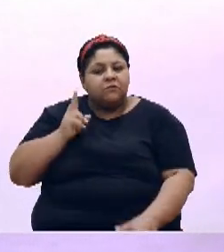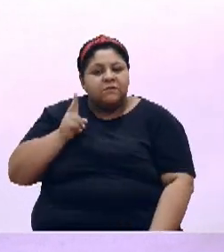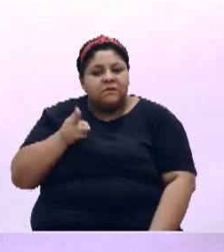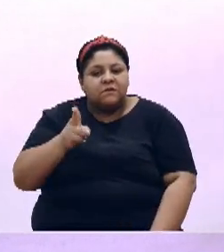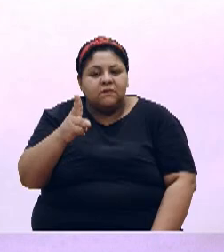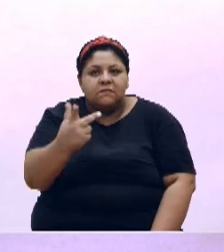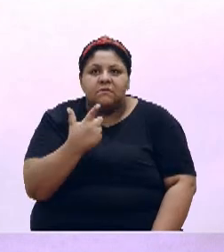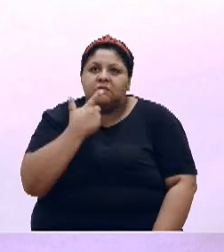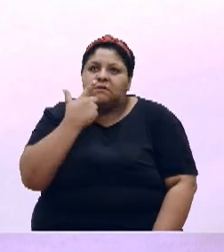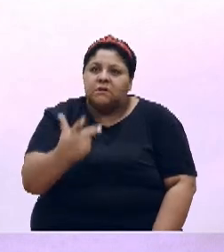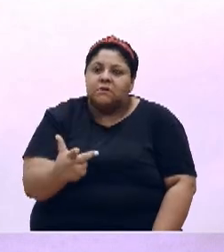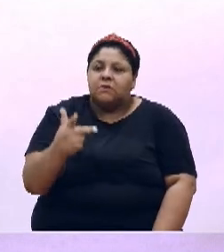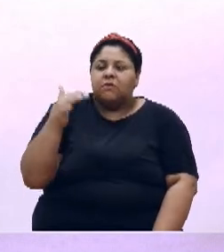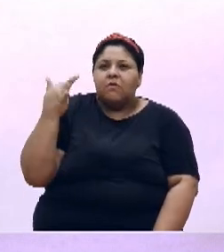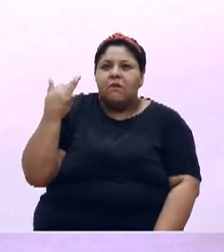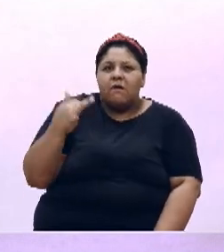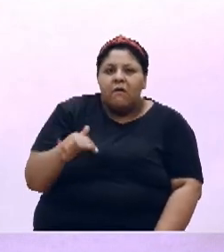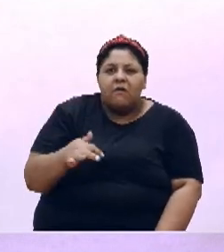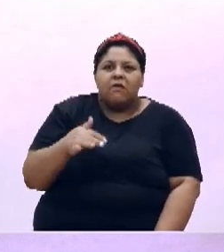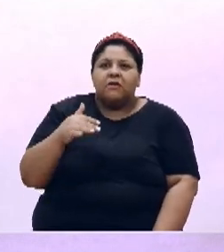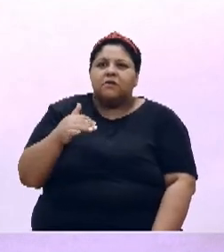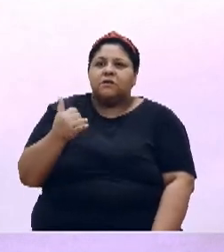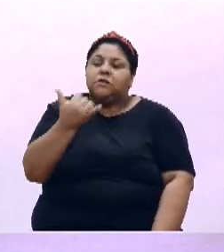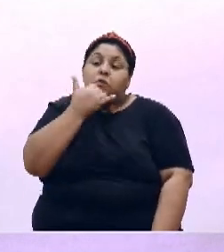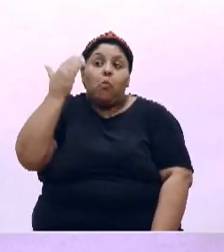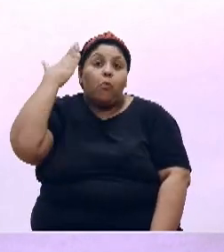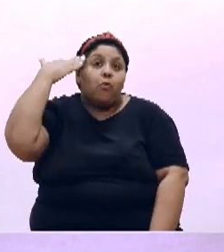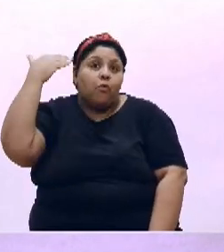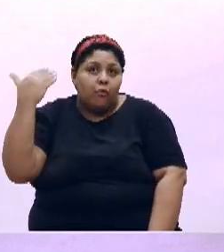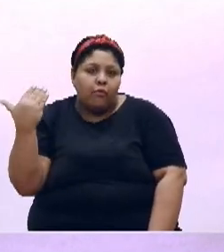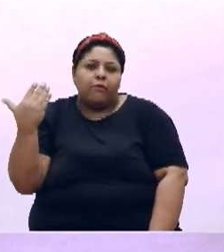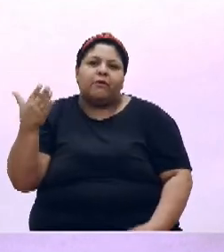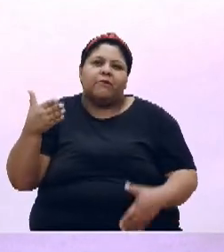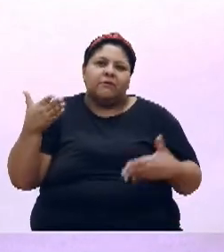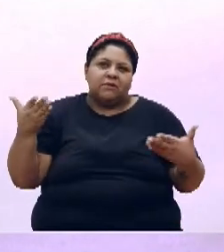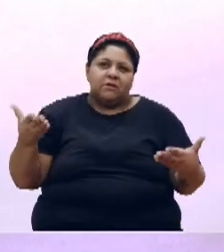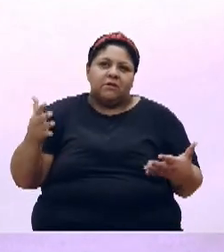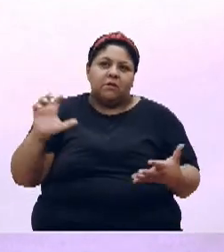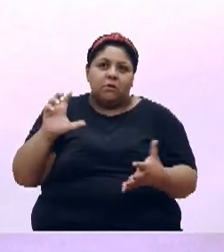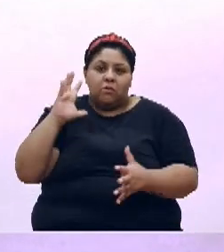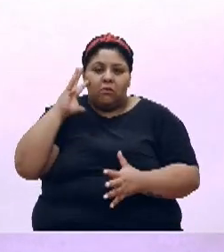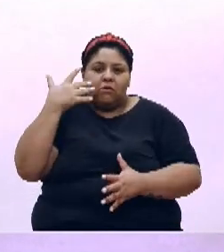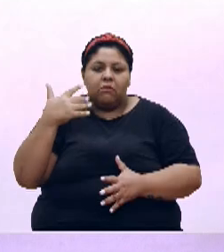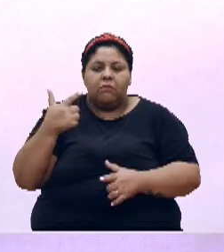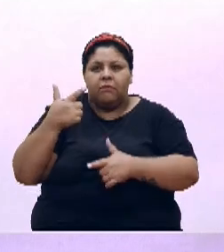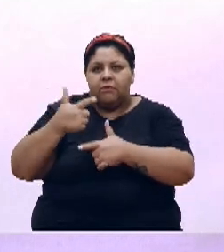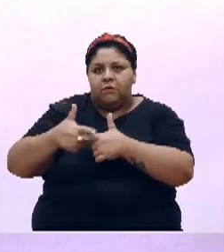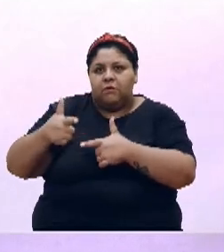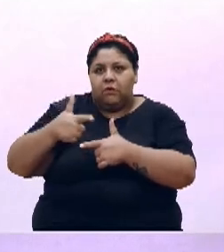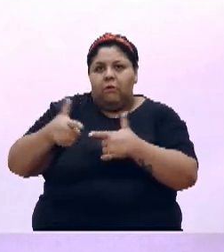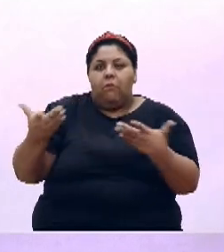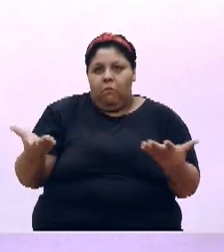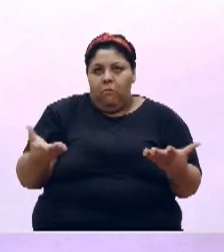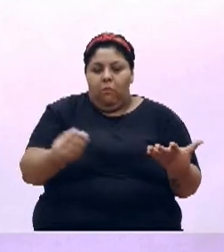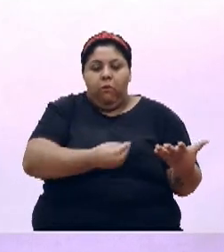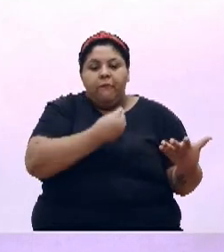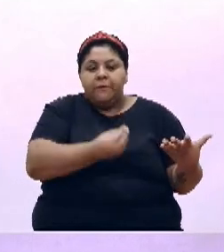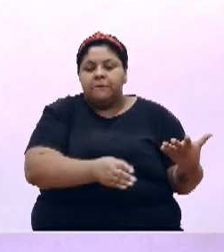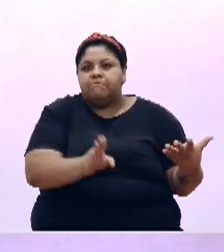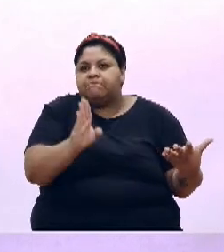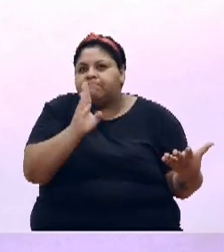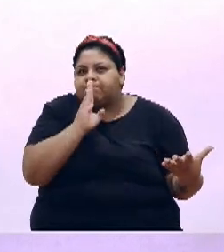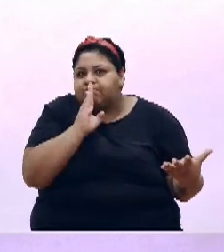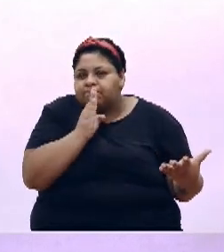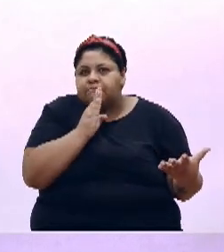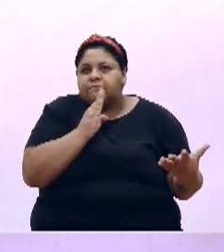falando dos nossos ganhos, dos nossos sucessos, e diante do insucesso, geralmente vivido em silêncio,